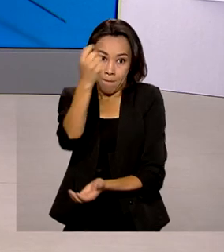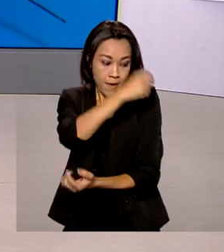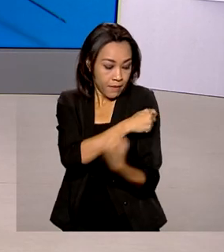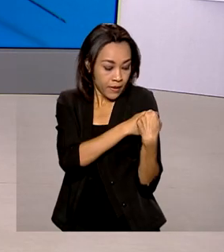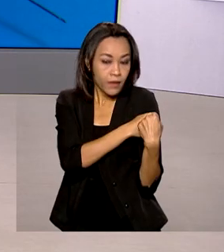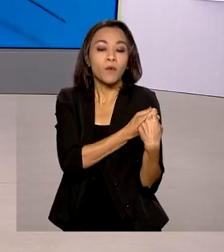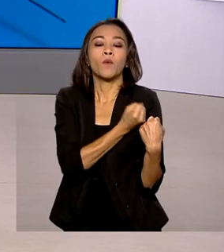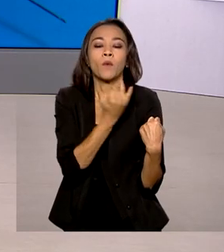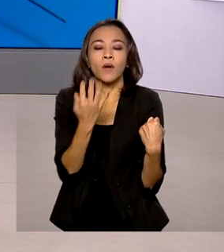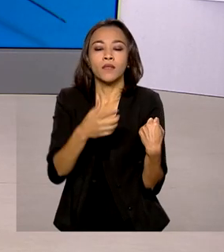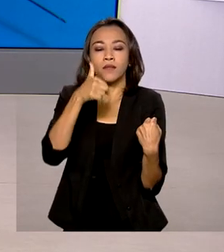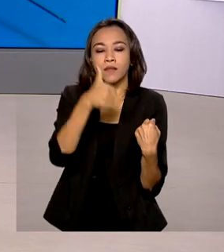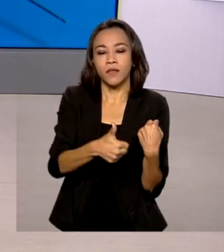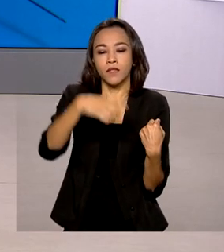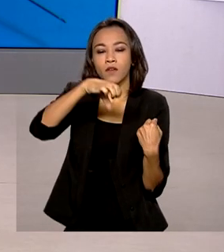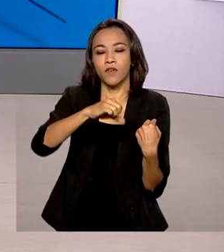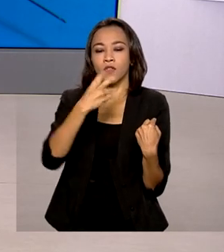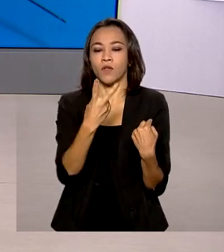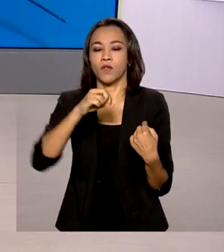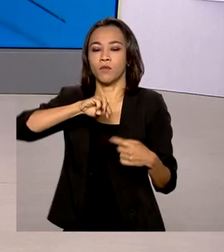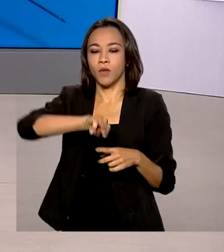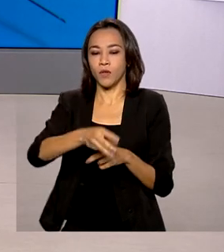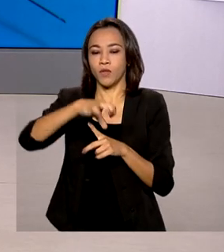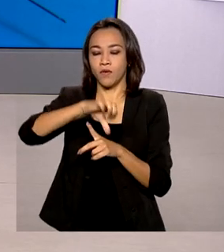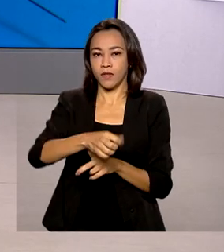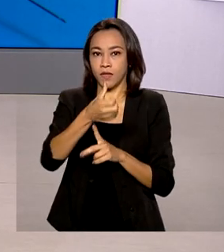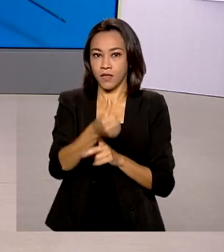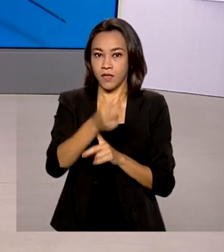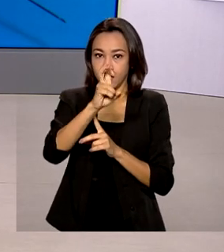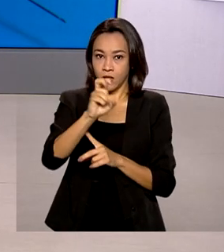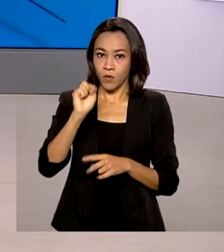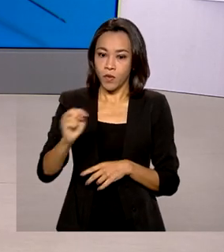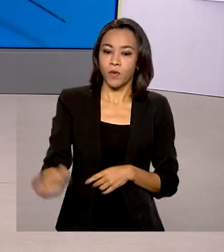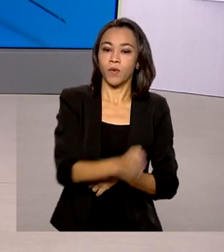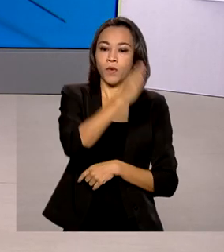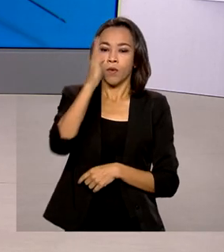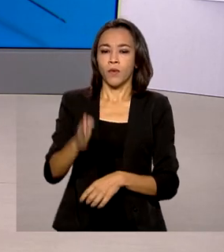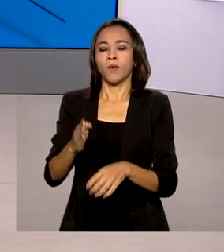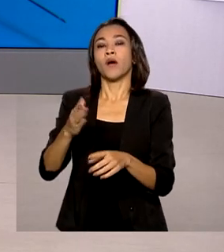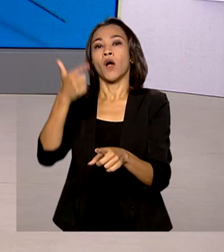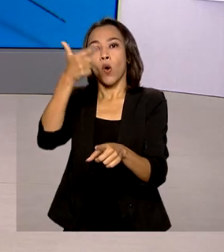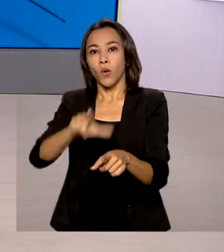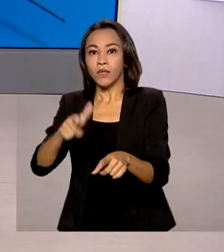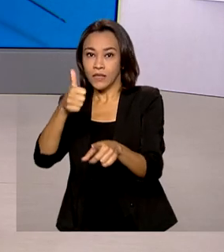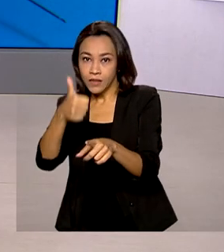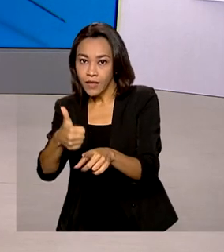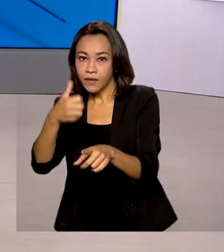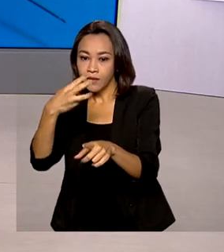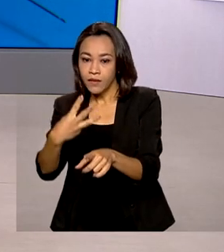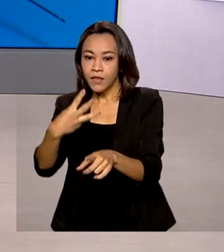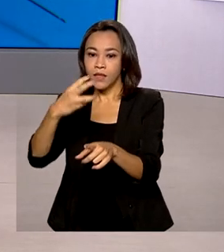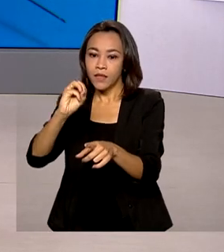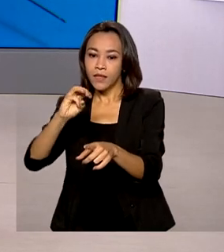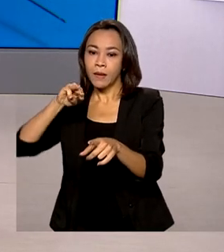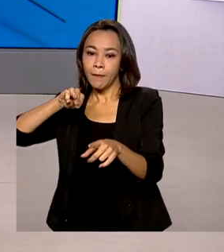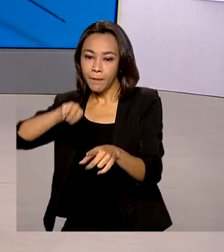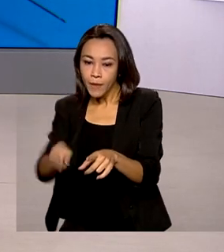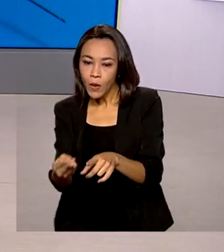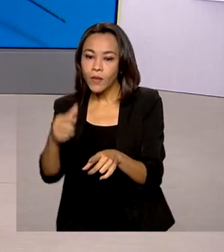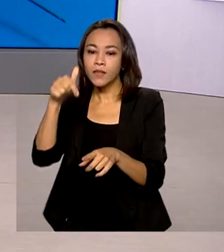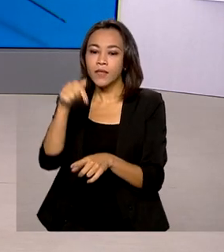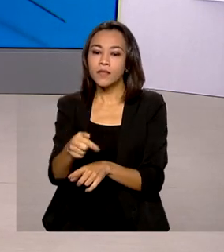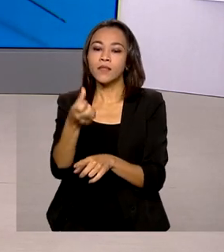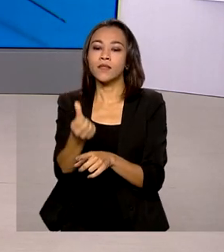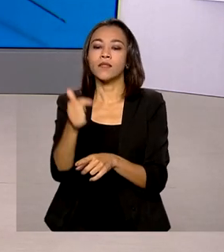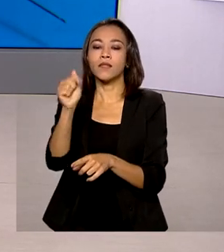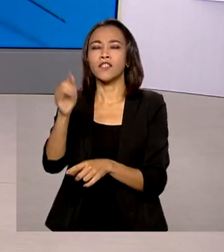192 milhões e 965 mil. 130 milhões, 767 mil pessoas tomaram